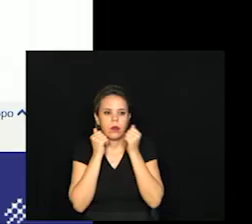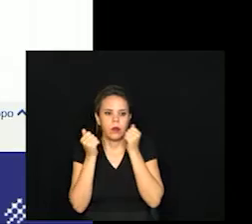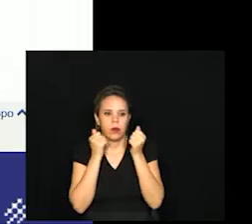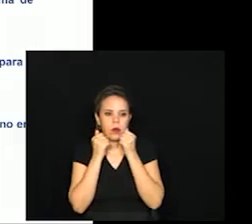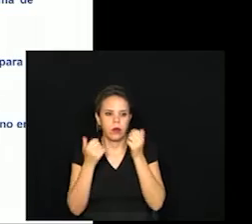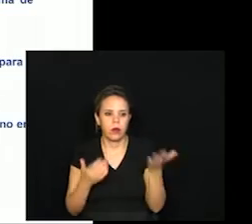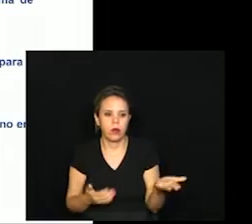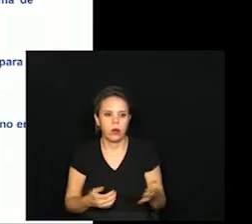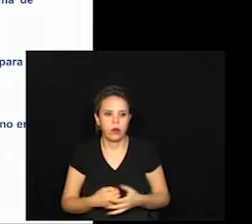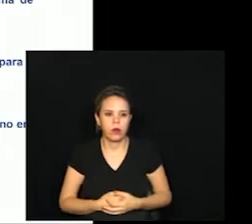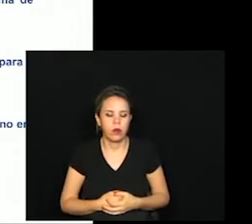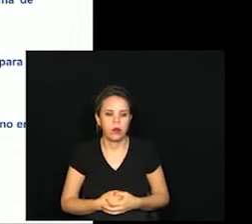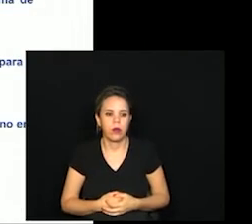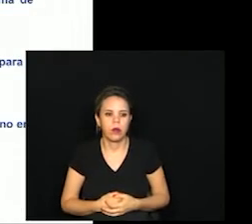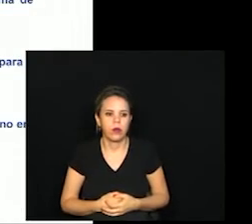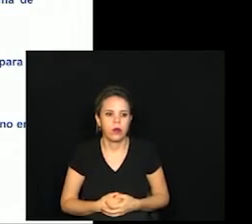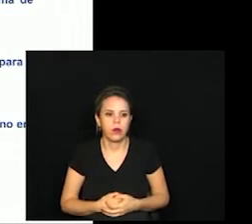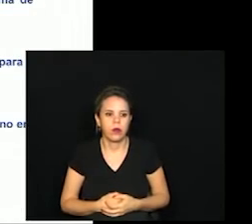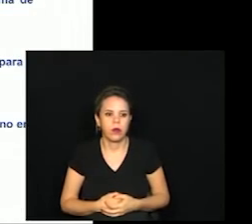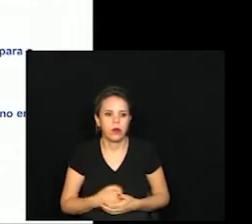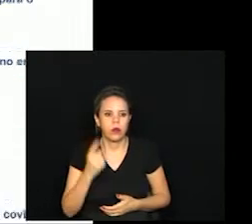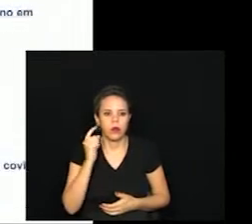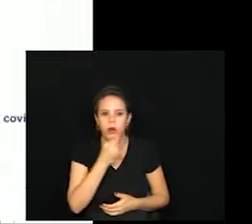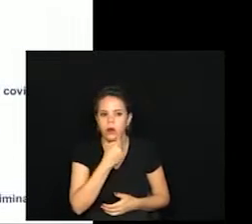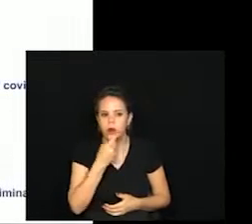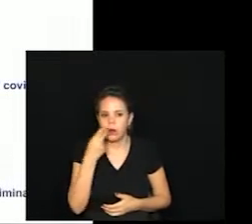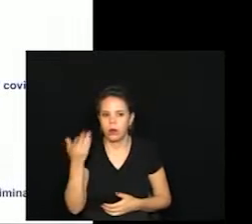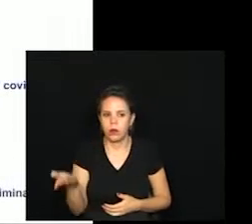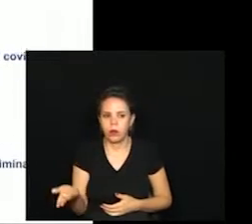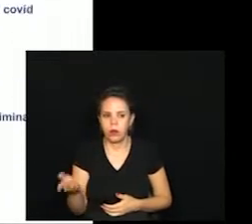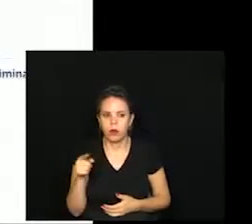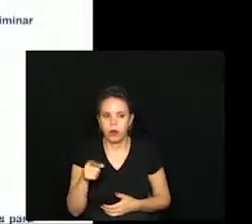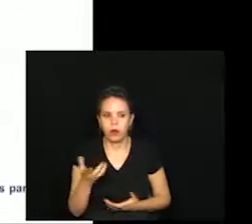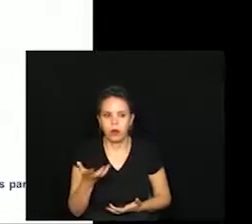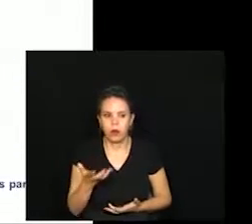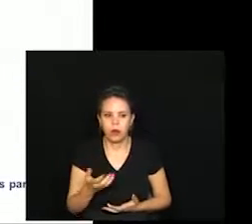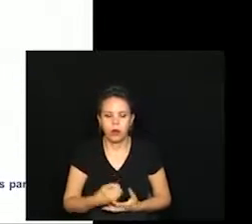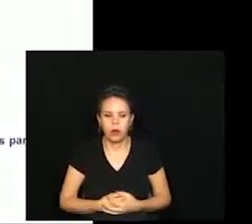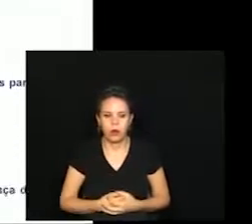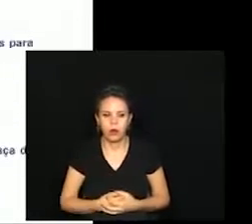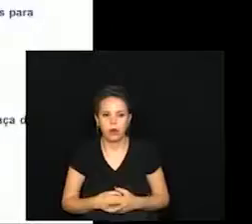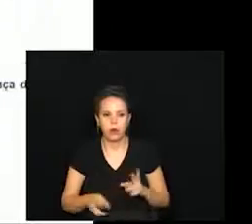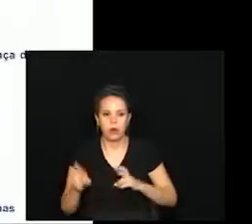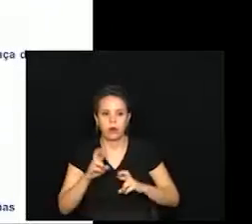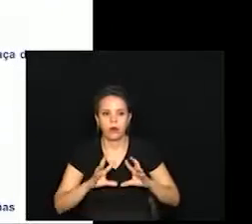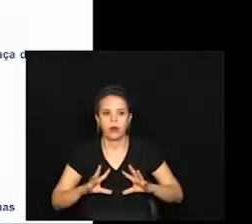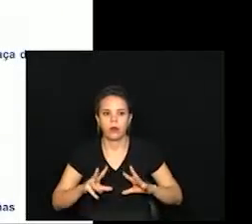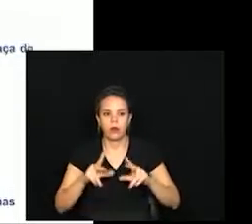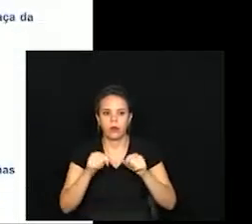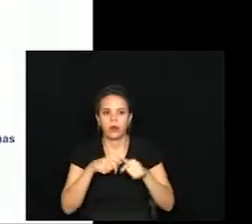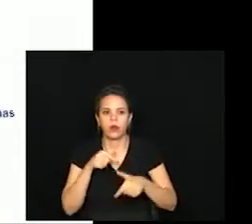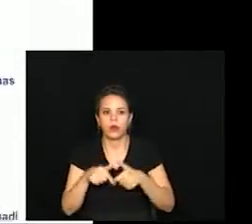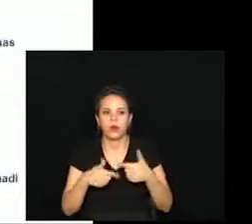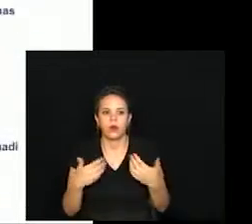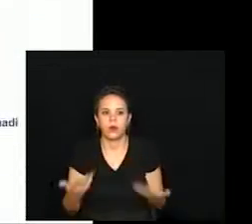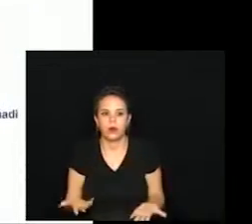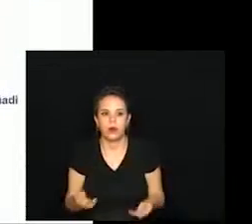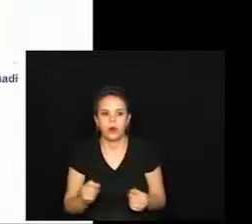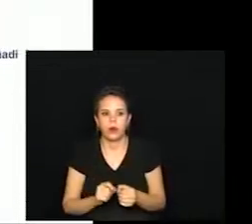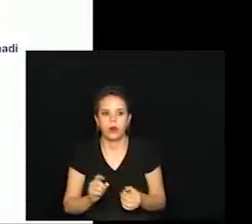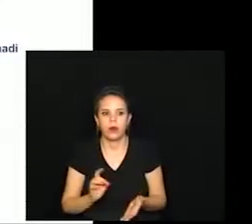Então, além dessas que a Mina Abreu acabou de citar, se você quiser conferir todo o trabalho que